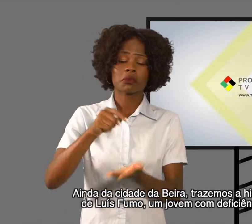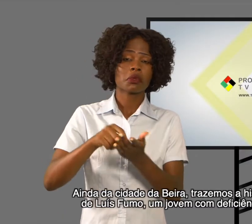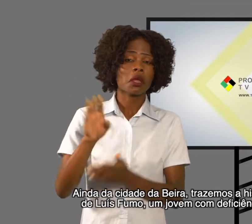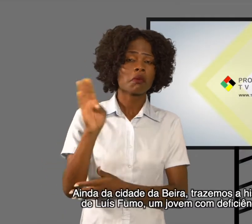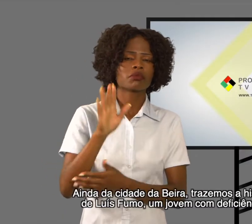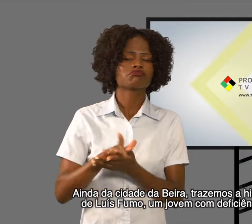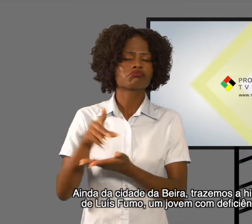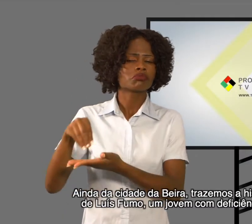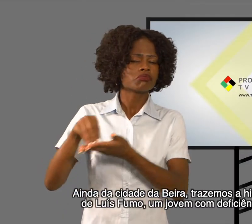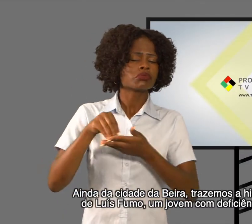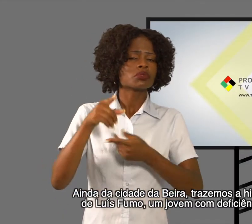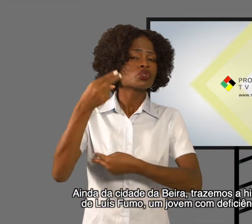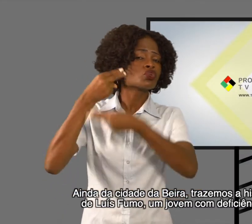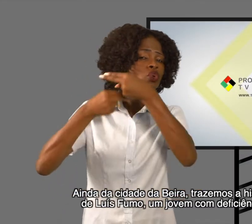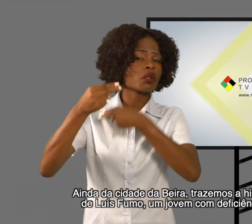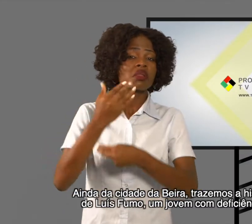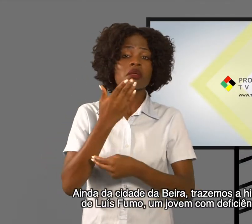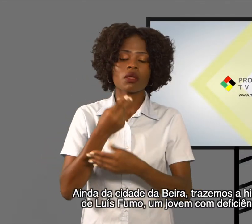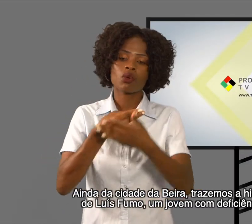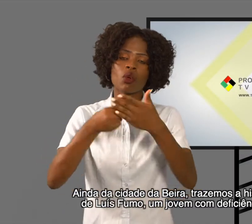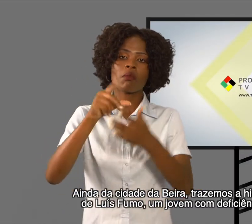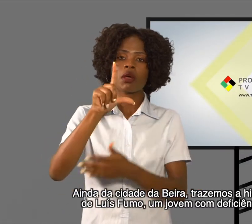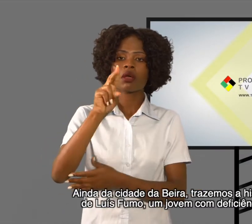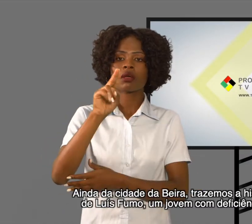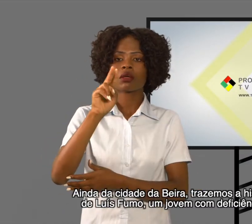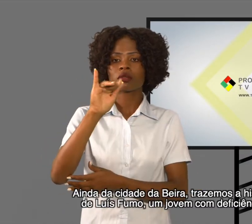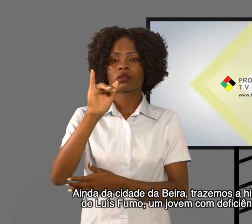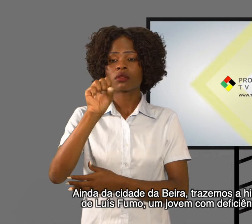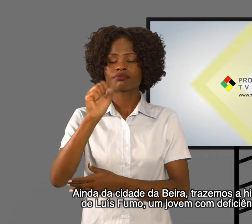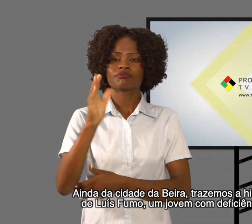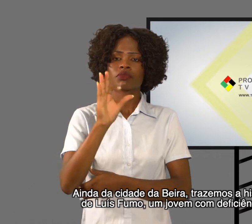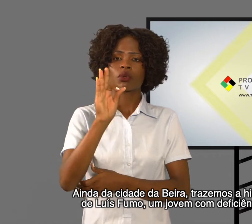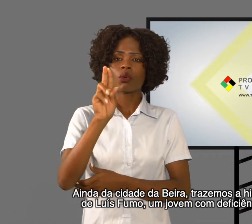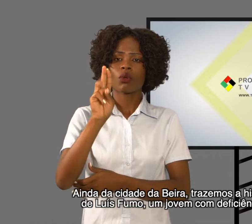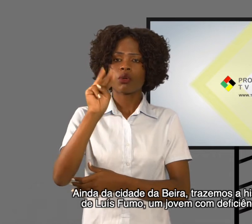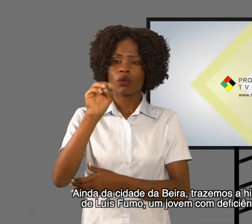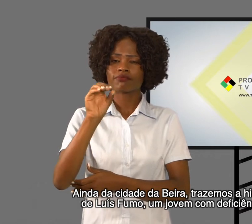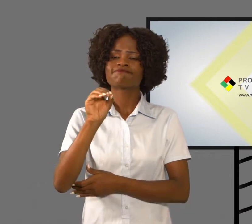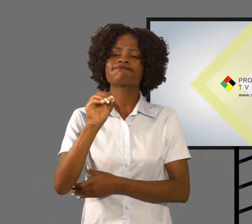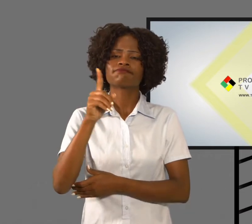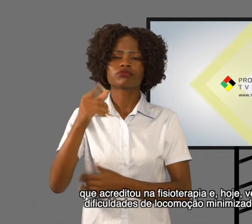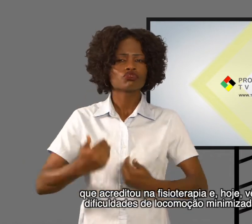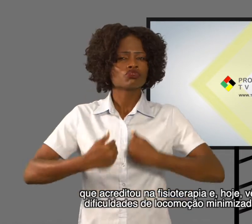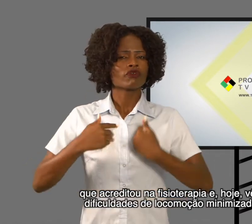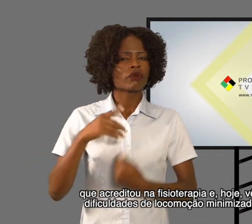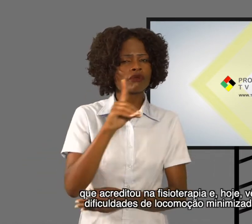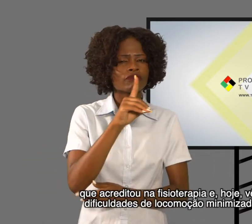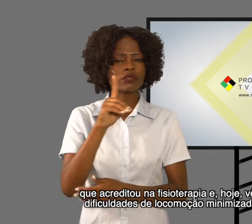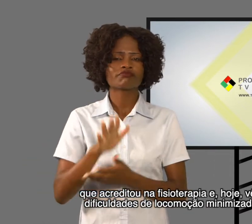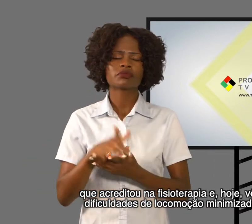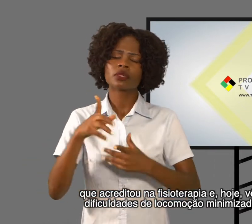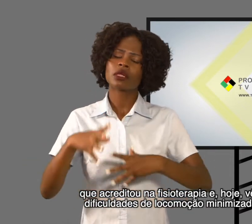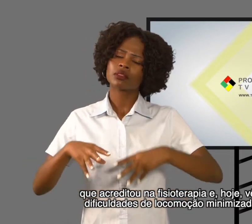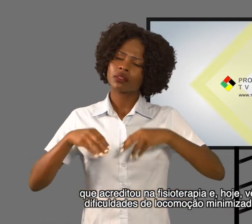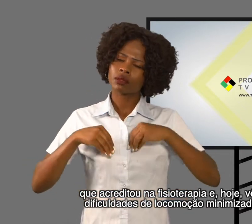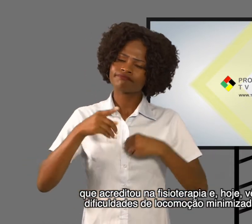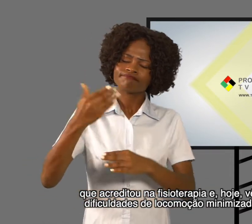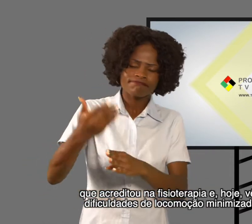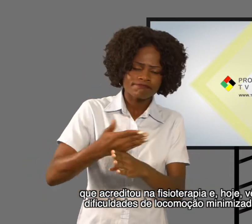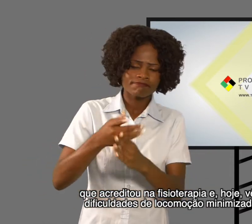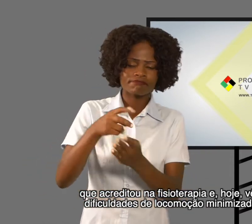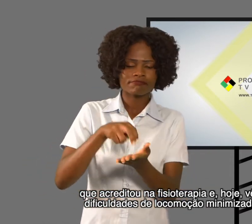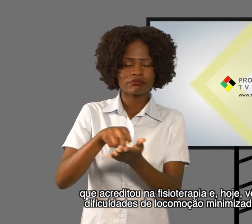Ainda da cidade da Beira, trazemos a história de Luís Fumo, um jovem com deficiência, que acreditou na fisioterapia